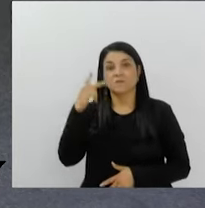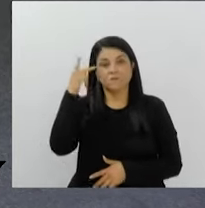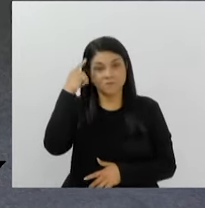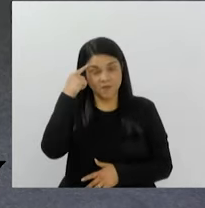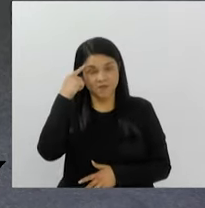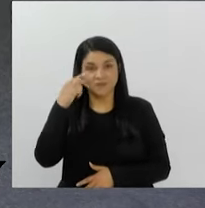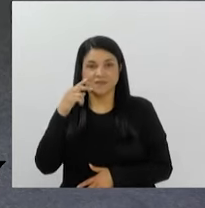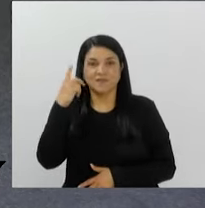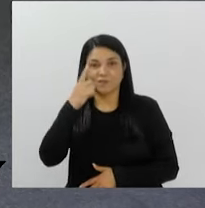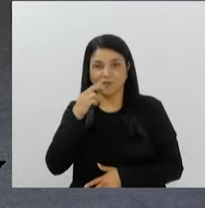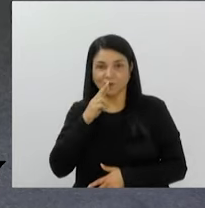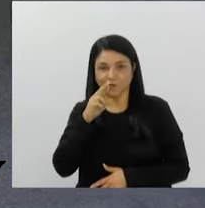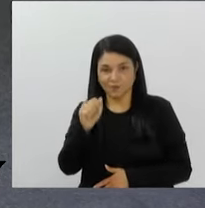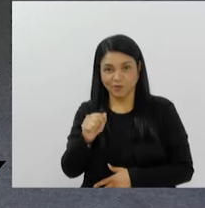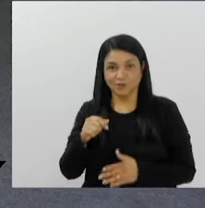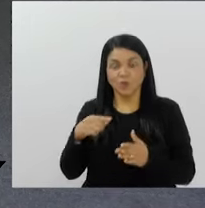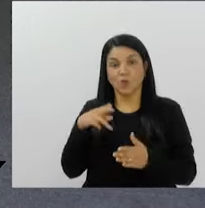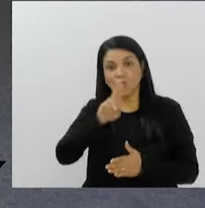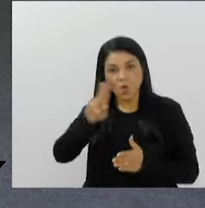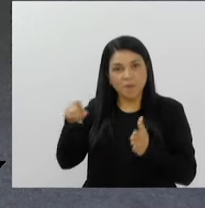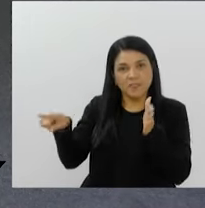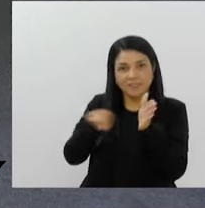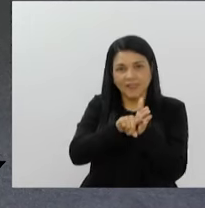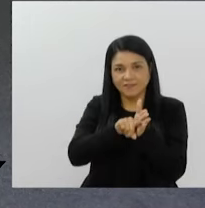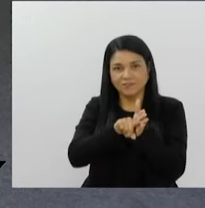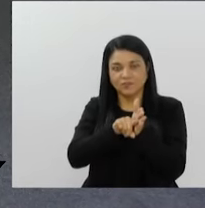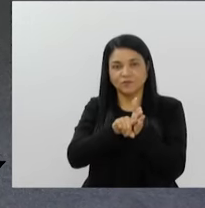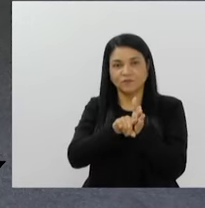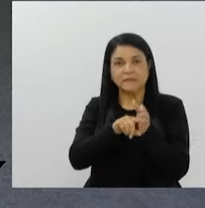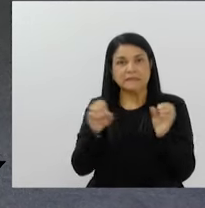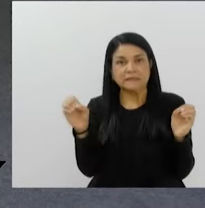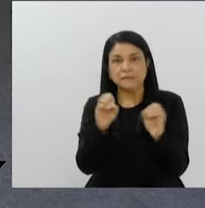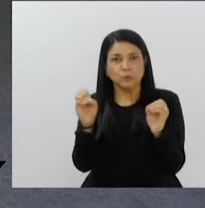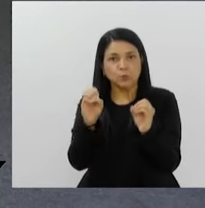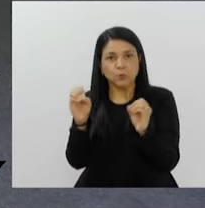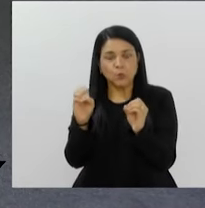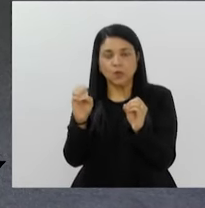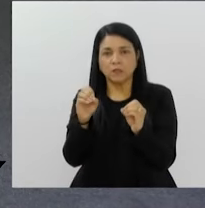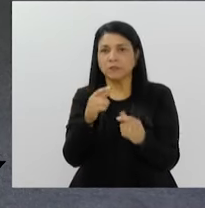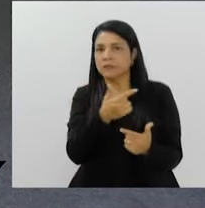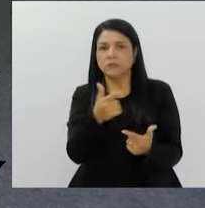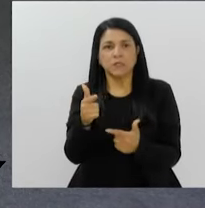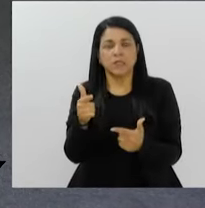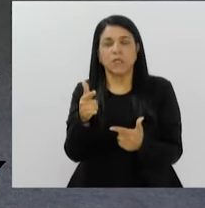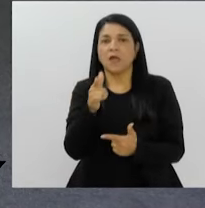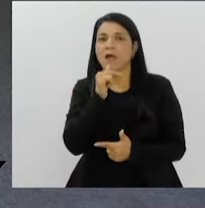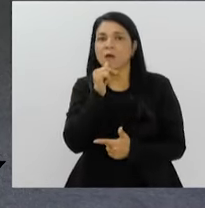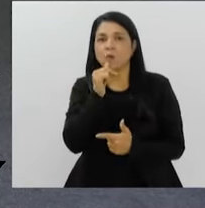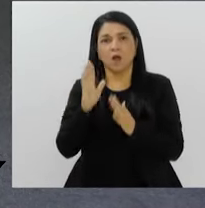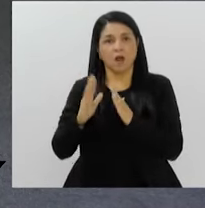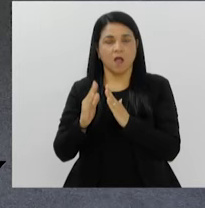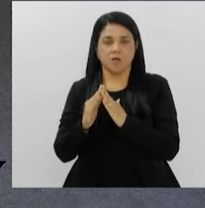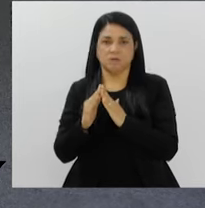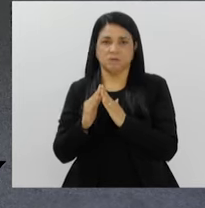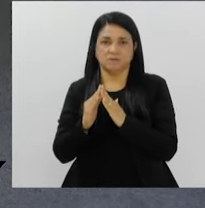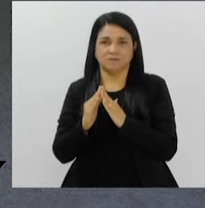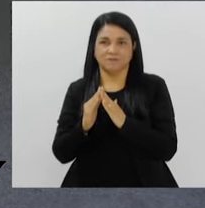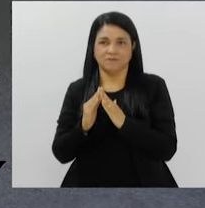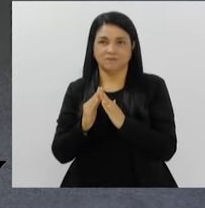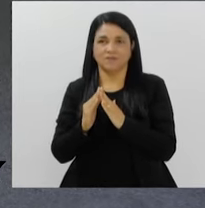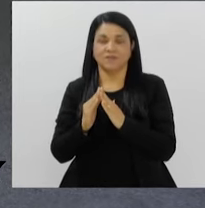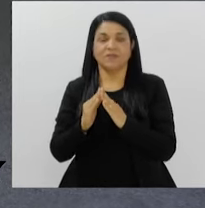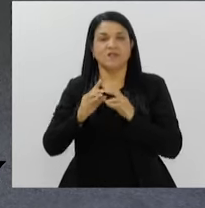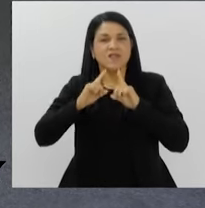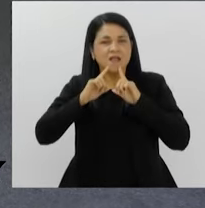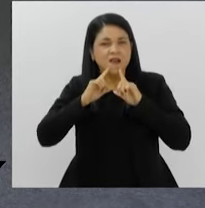seu nome negativado sem nunca ter sido cliente da Água do Rio. Então, as reclamações têm sido